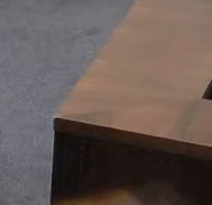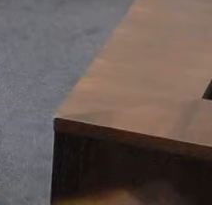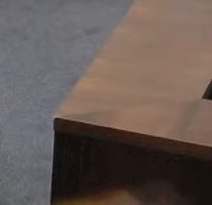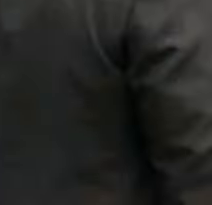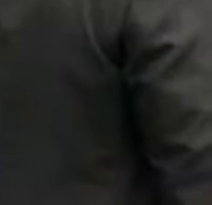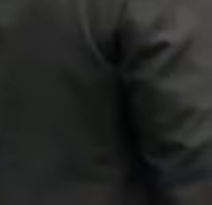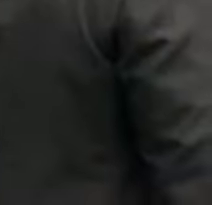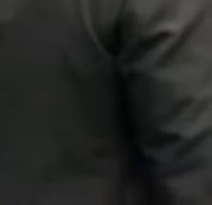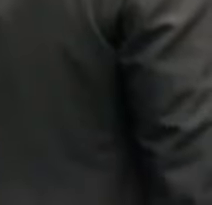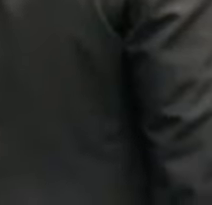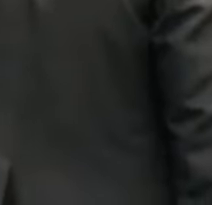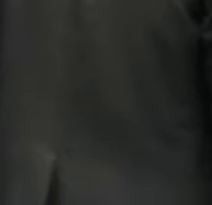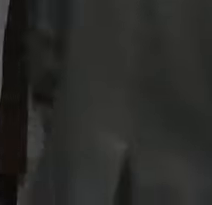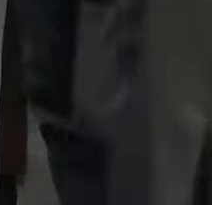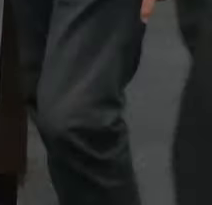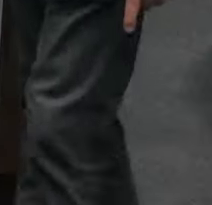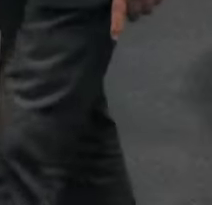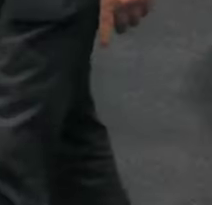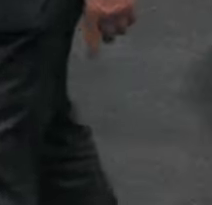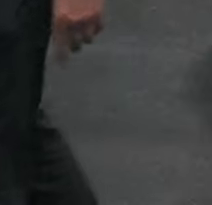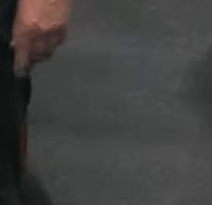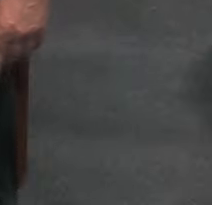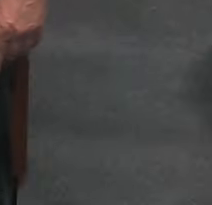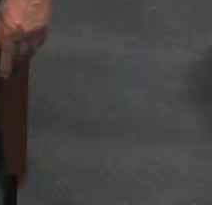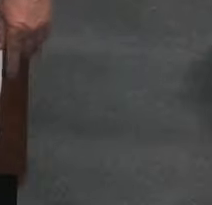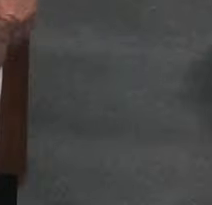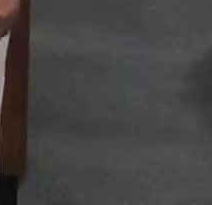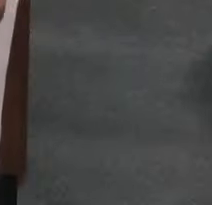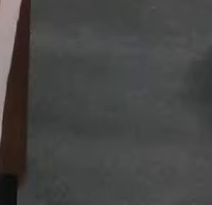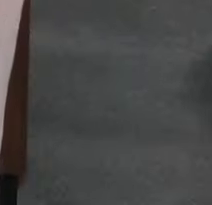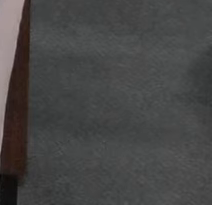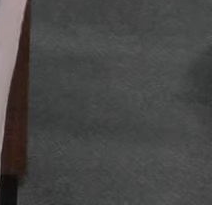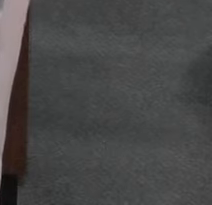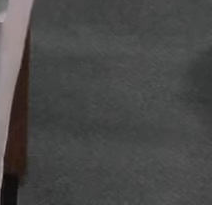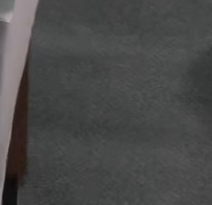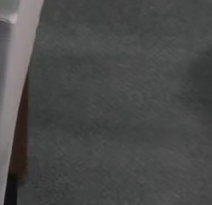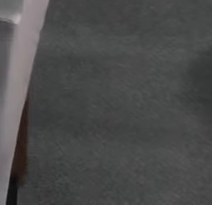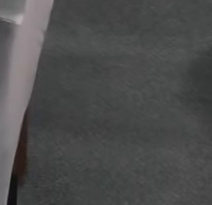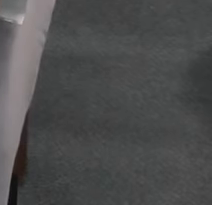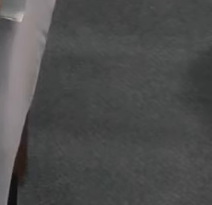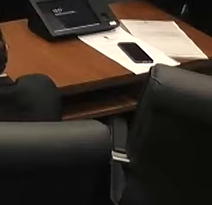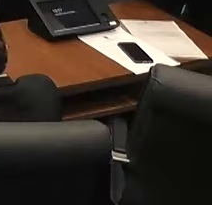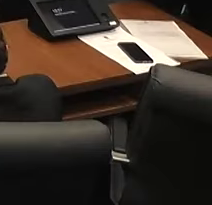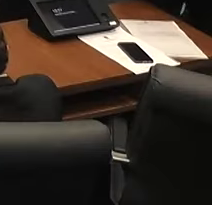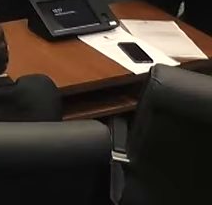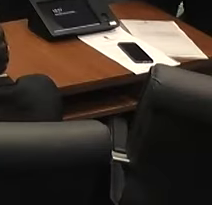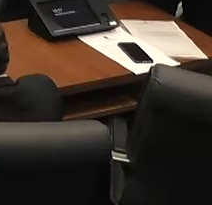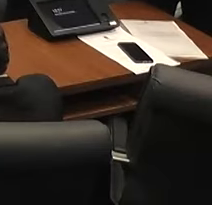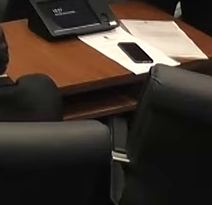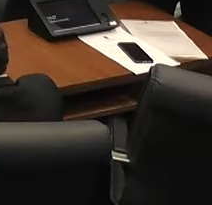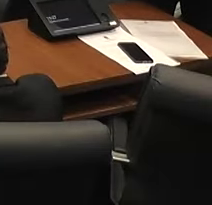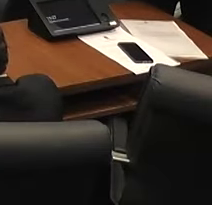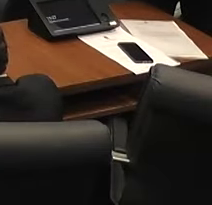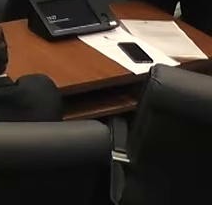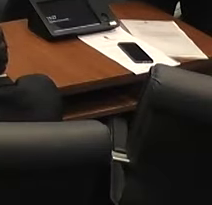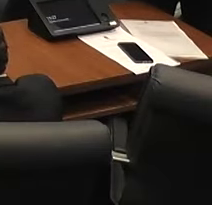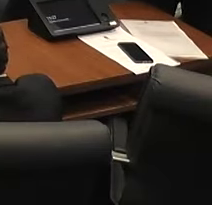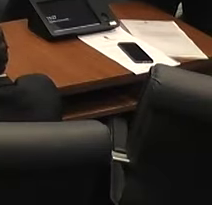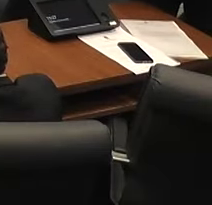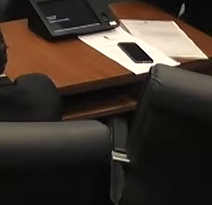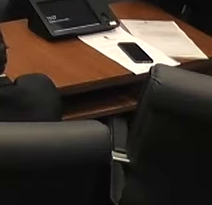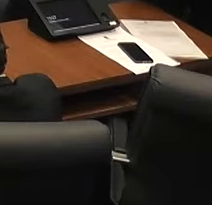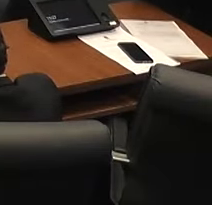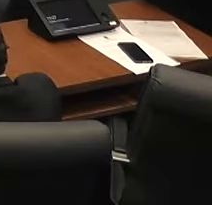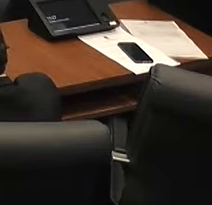Conselho Gestor de uma representação da Assembleia Legislativa, em especial deputado. Vossa Excelência quer que retire, deputada